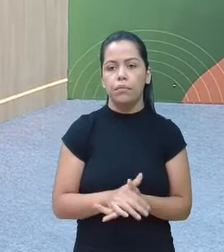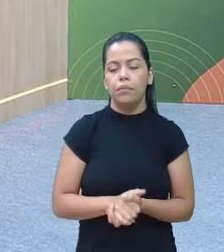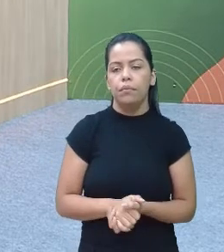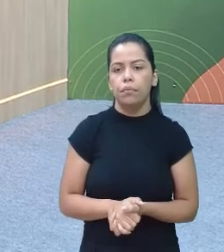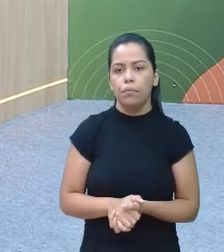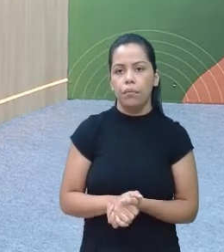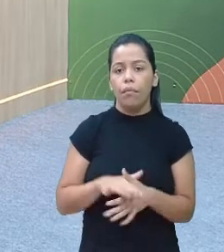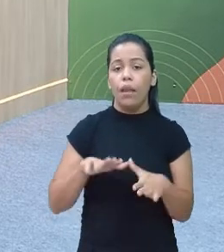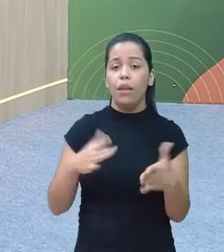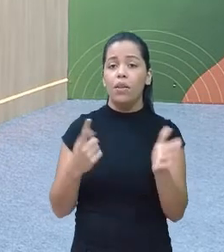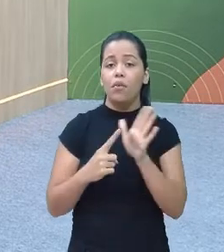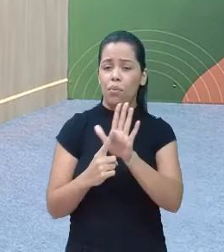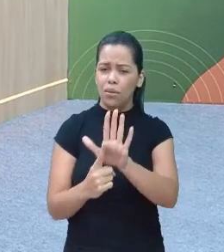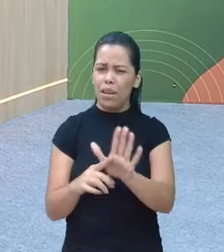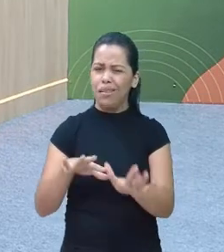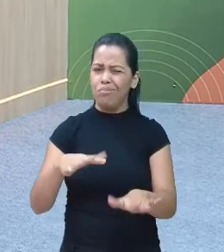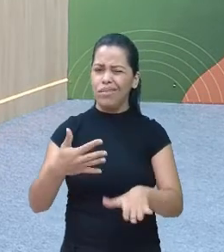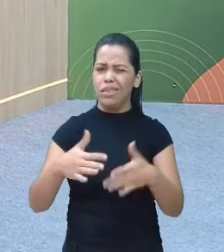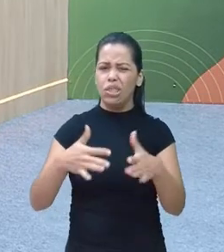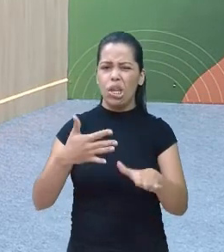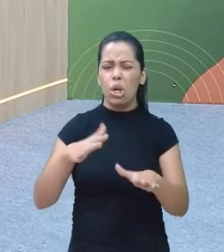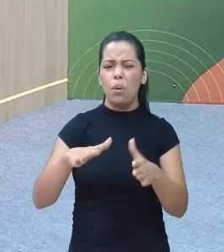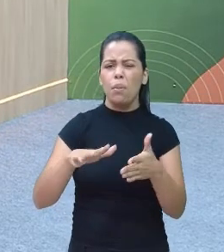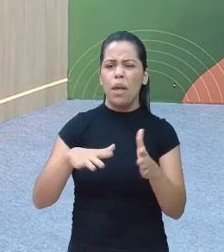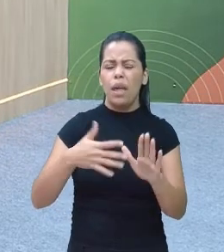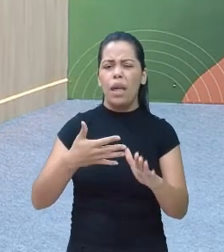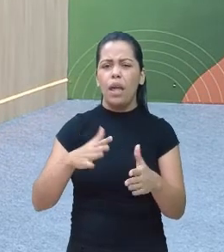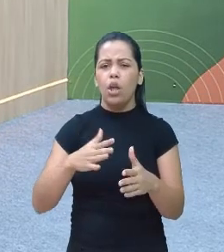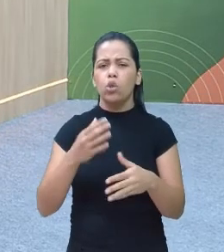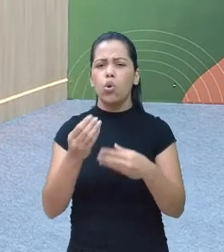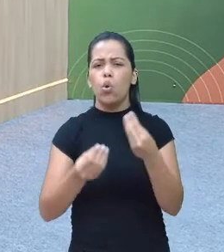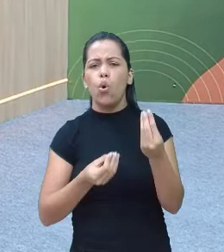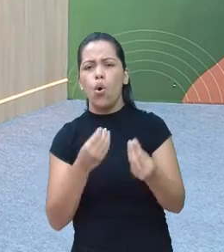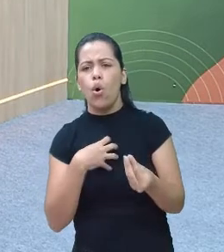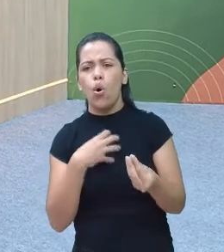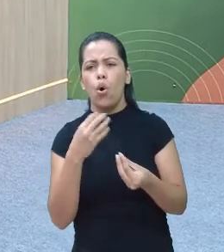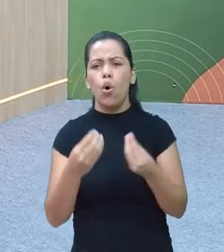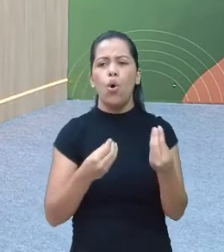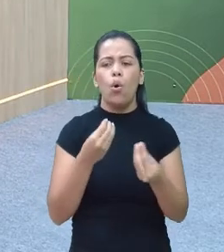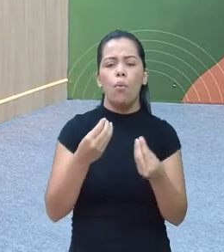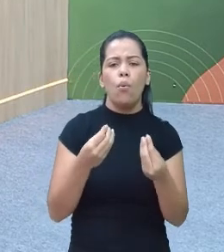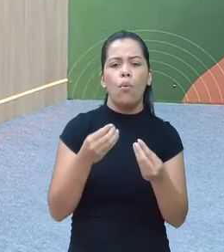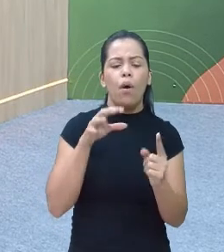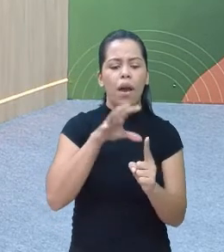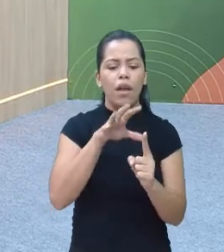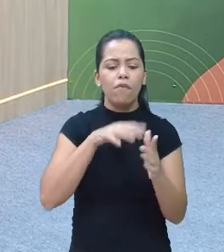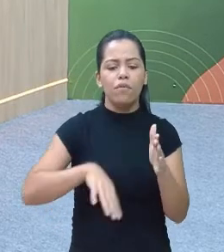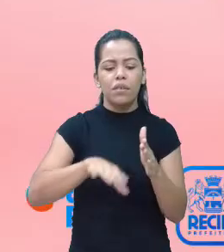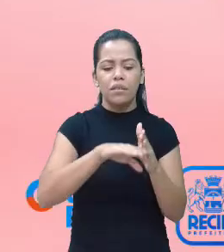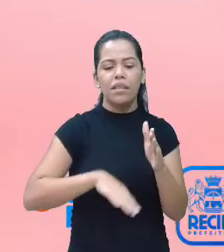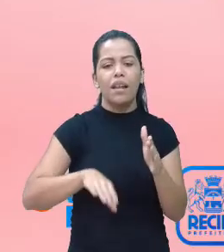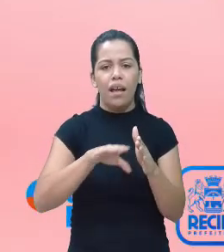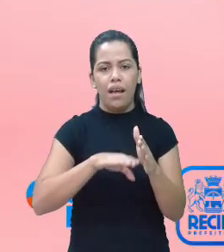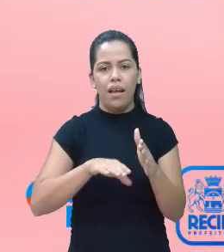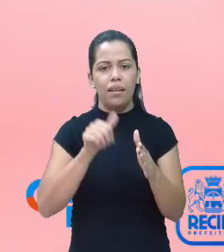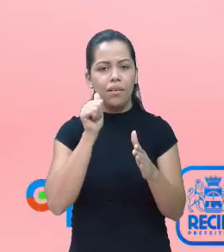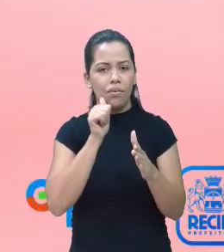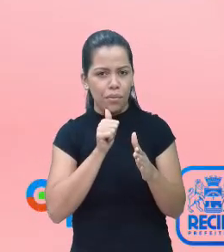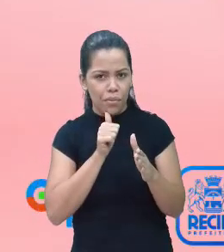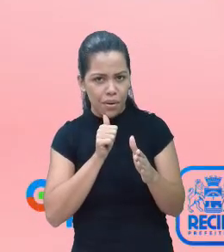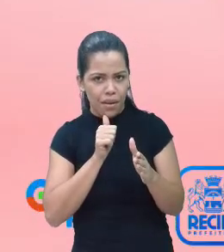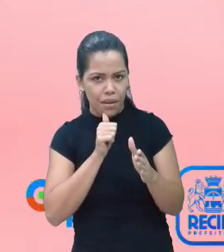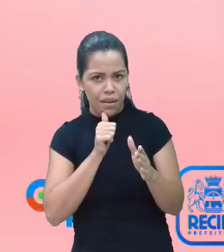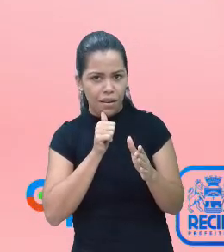Então, eu trouxe aqui mais ou menos um modelinho de como uma blogueirinha começaria vendendo o seu produto, tá certo? Ela se